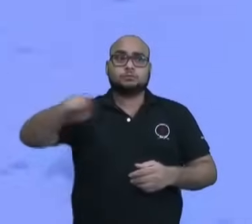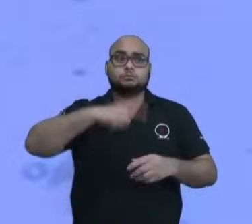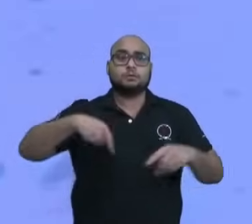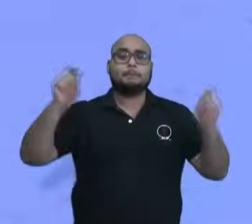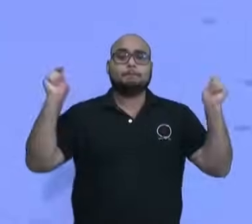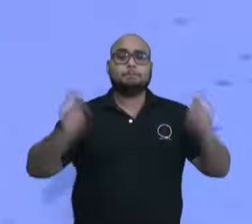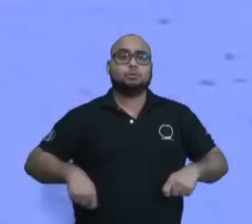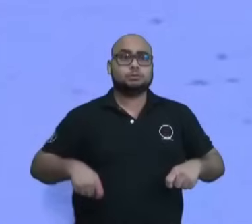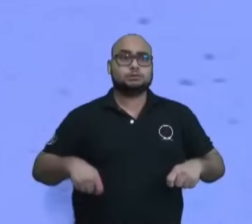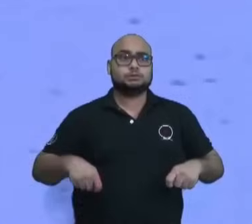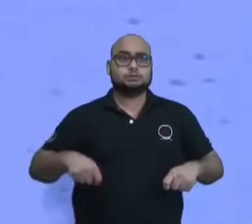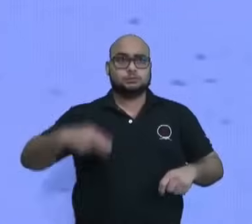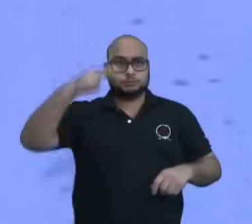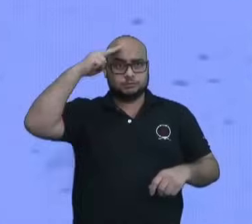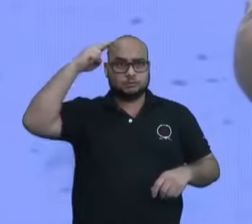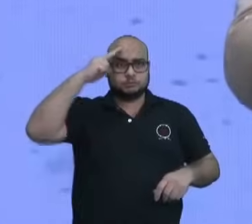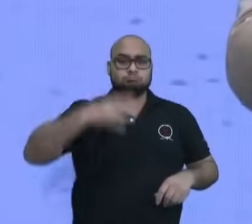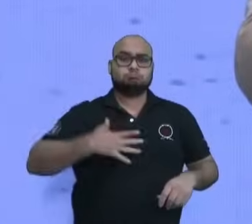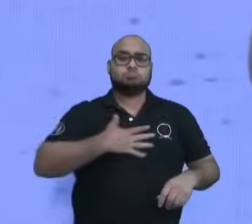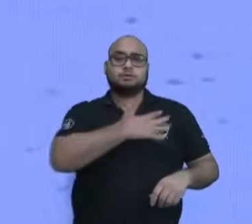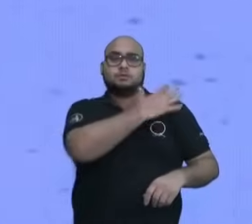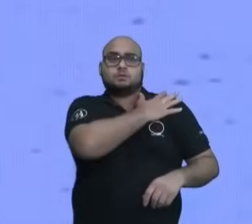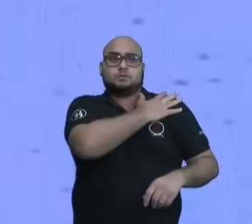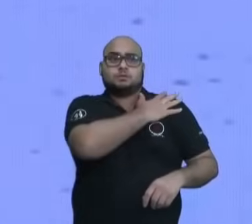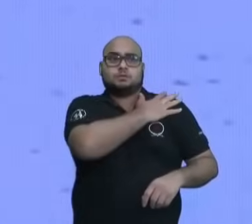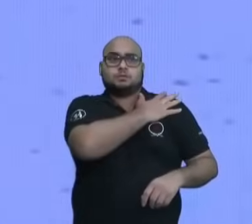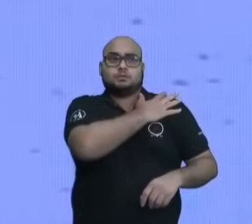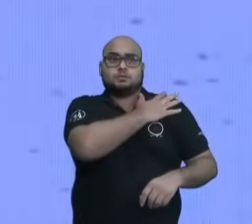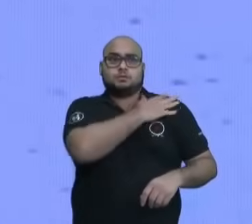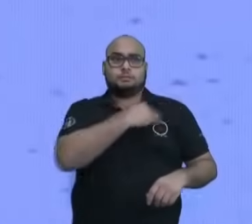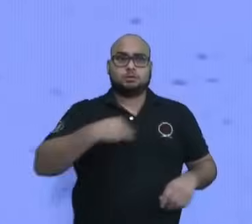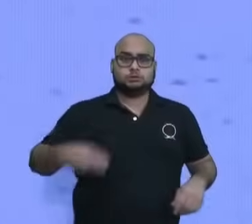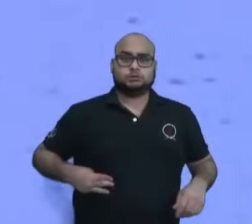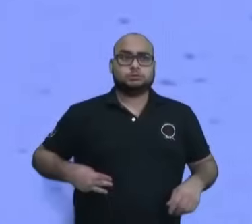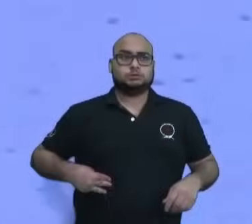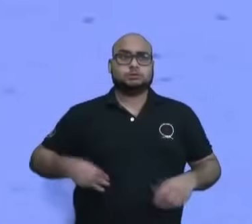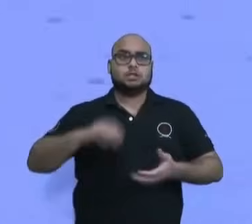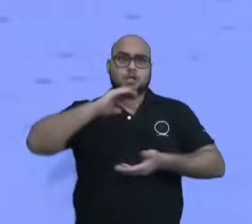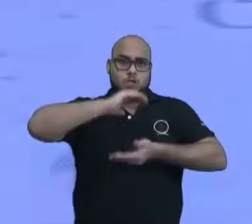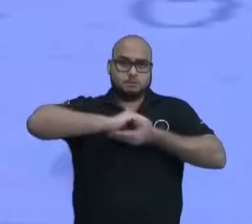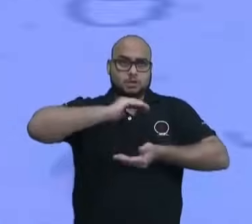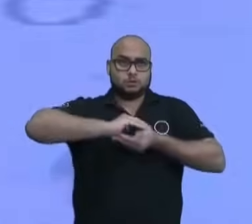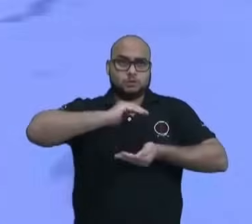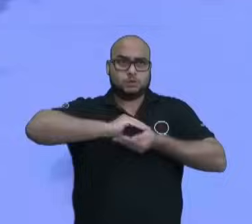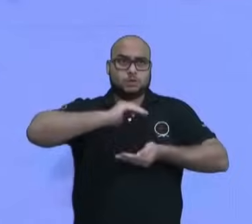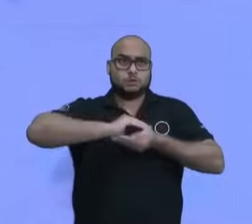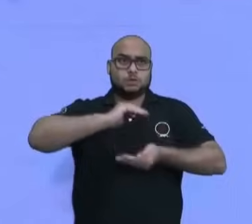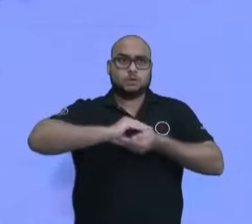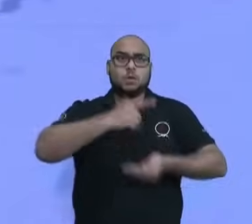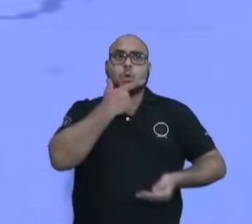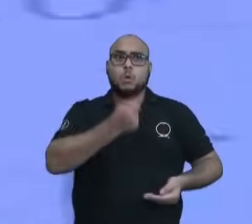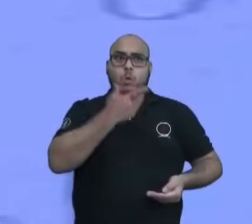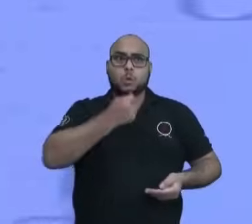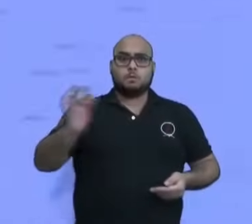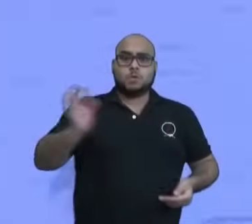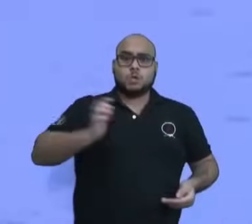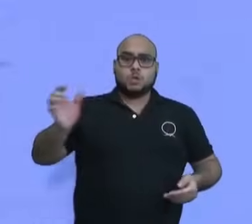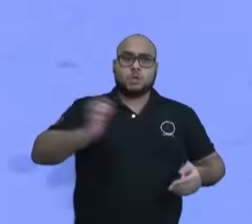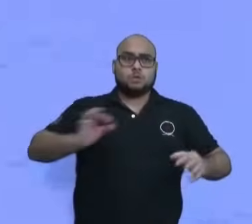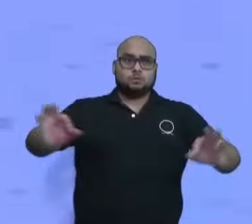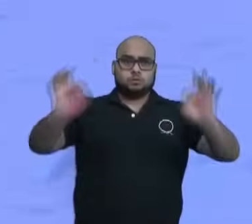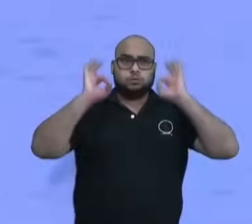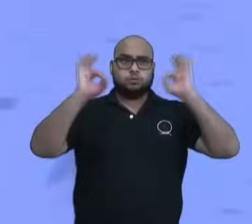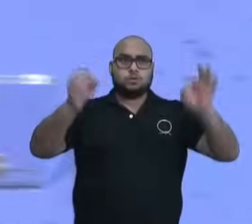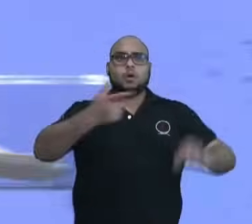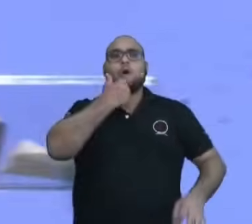estrelas você pode ser Ministro do STF você pode ser o homem mais rico do Brasil você pode ser o cara mais